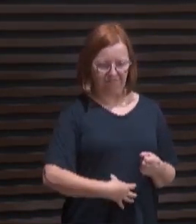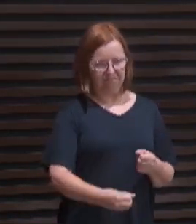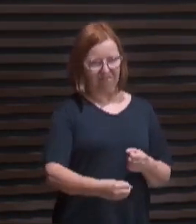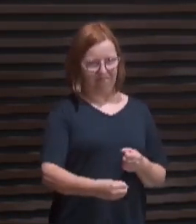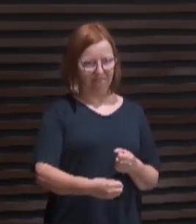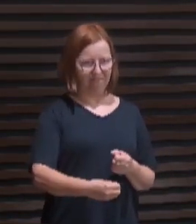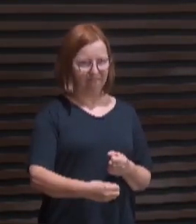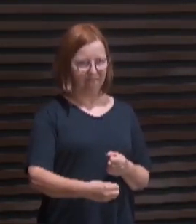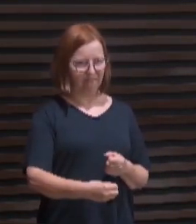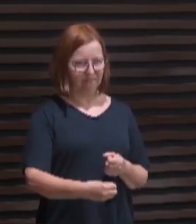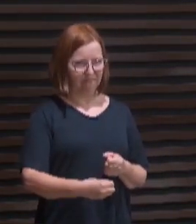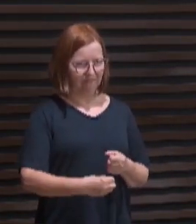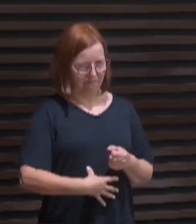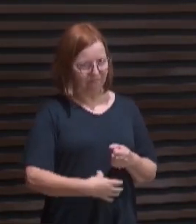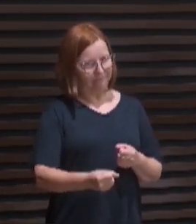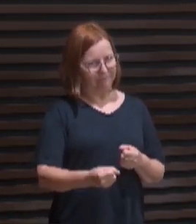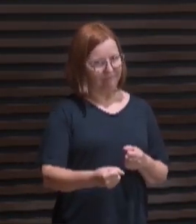que está no meu ventre.